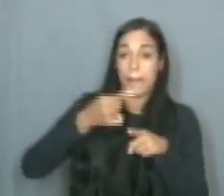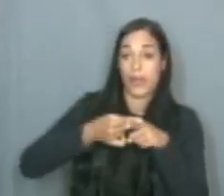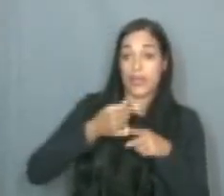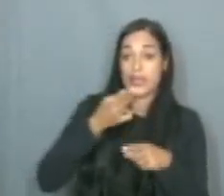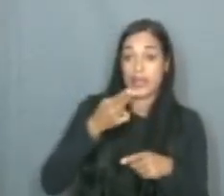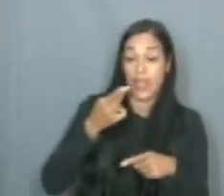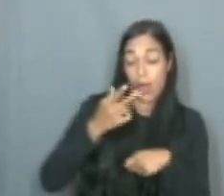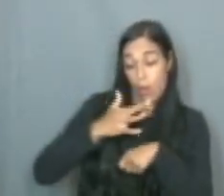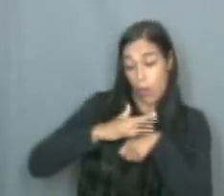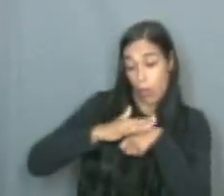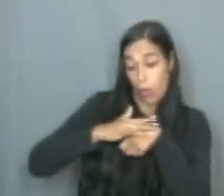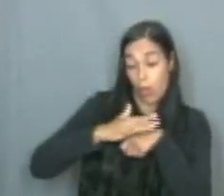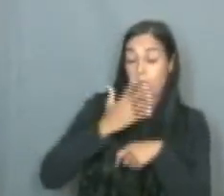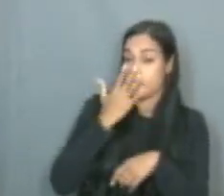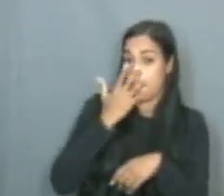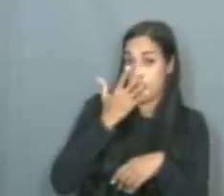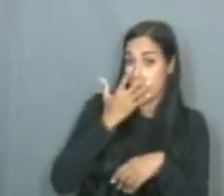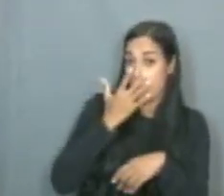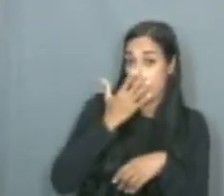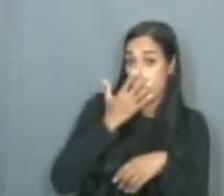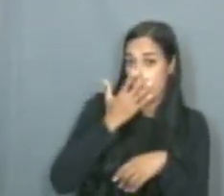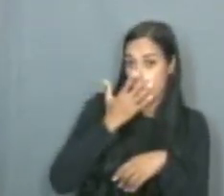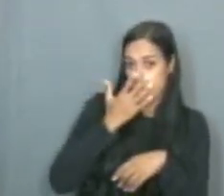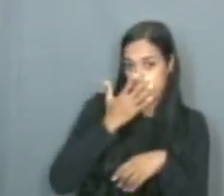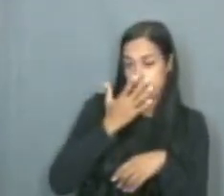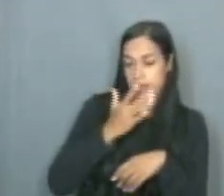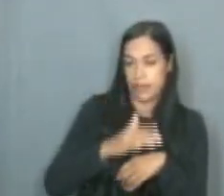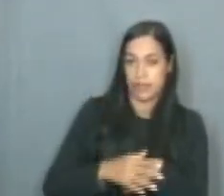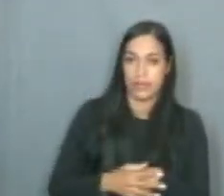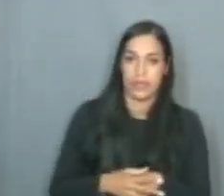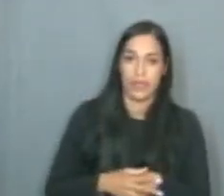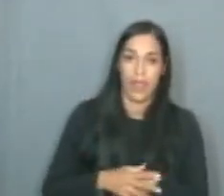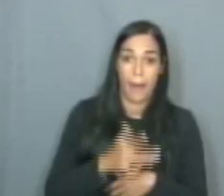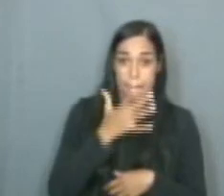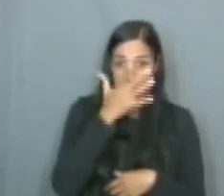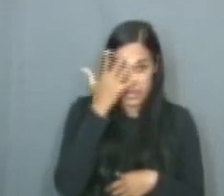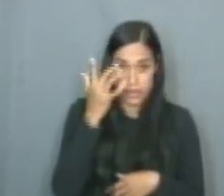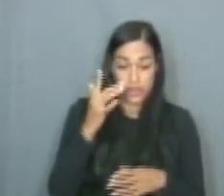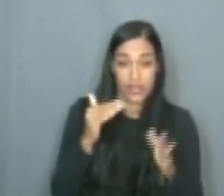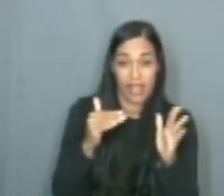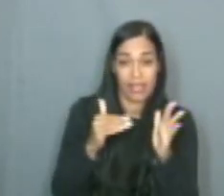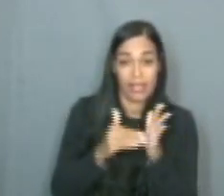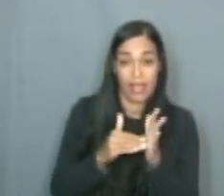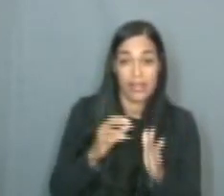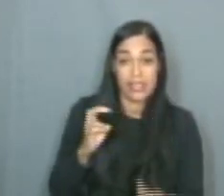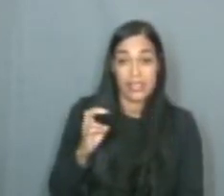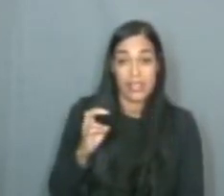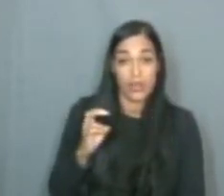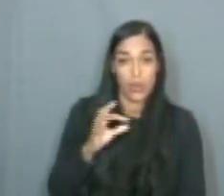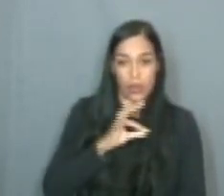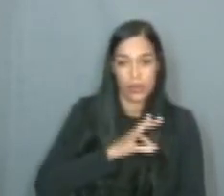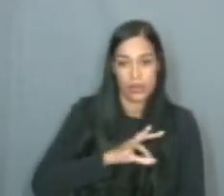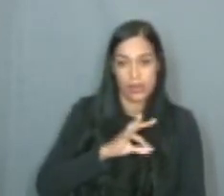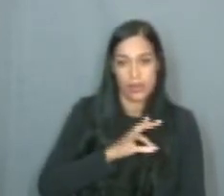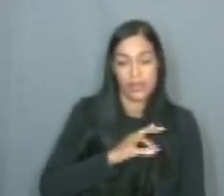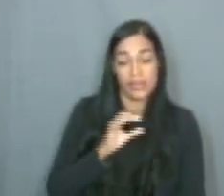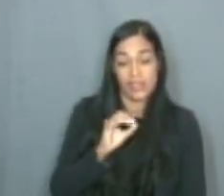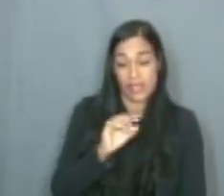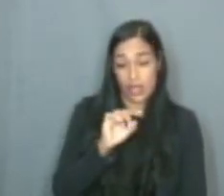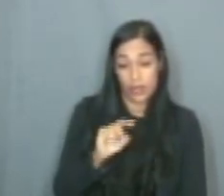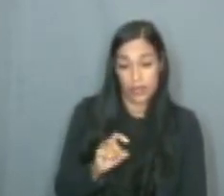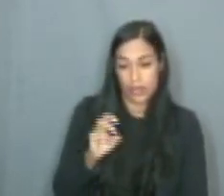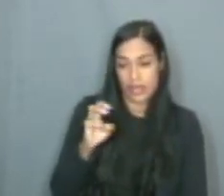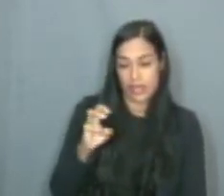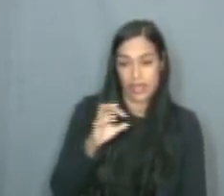dela, porque esse projeto já é para pessoas, né, que tem até 5 salário, 0,5 na